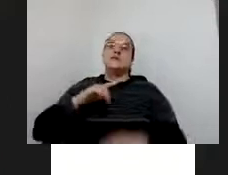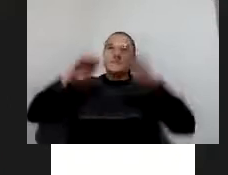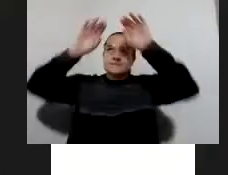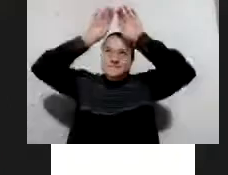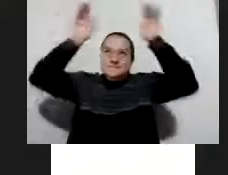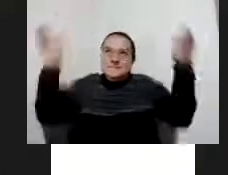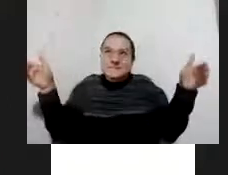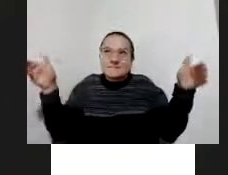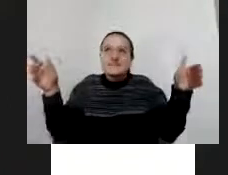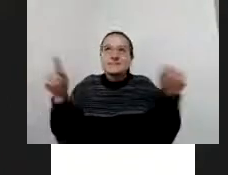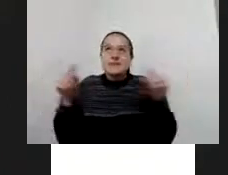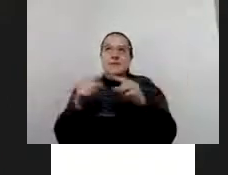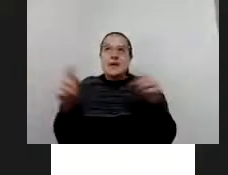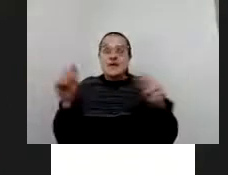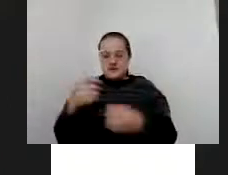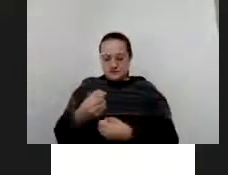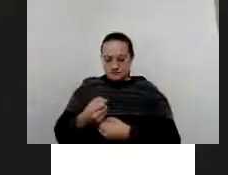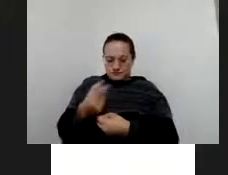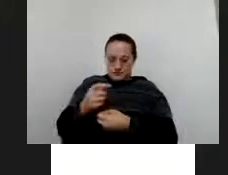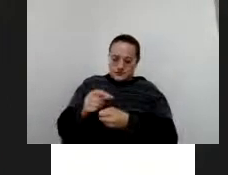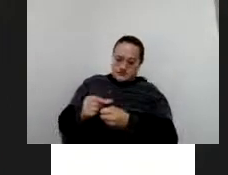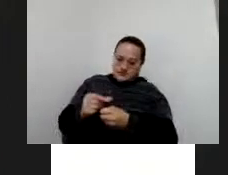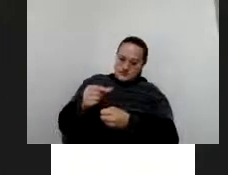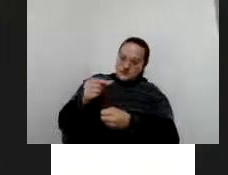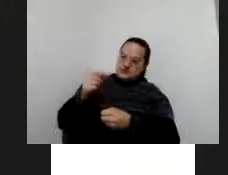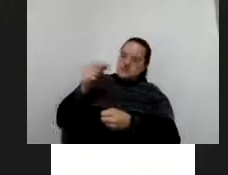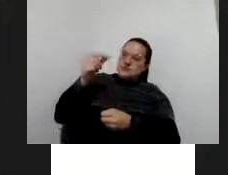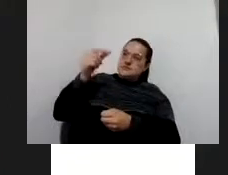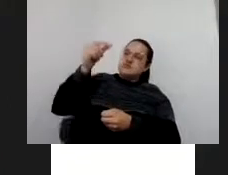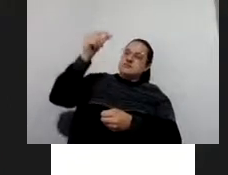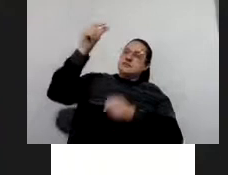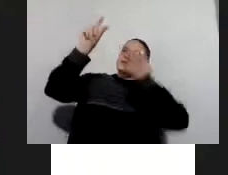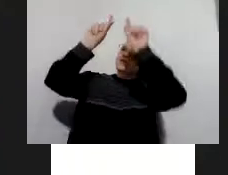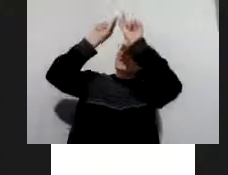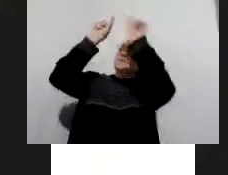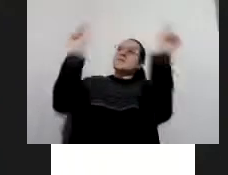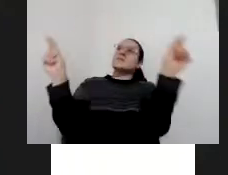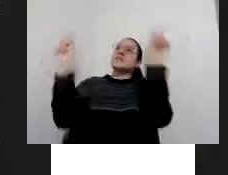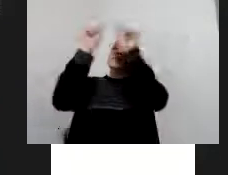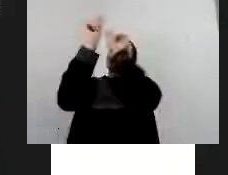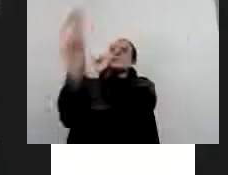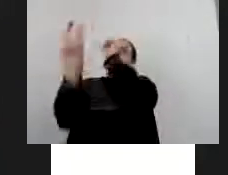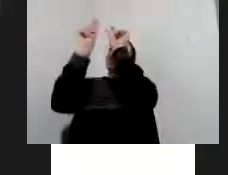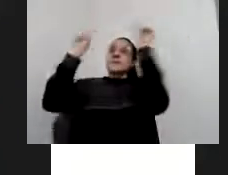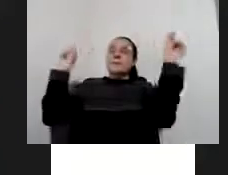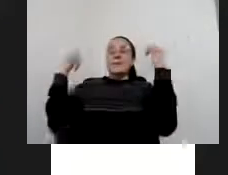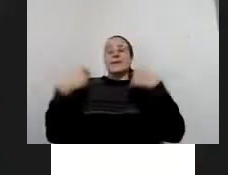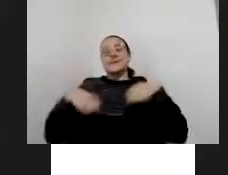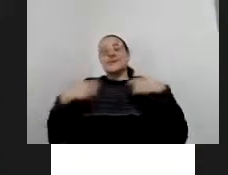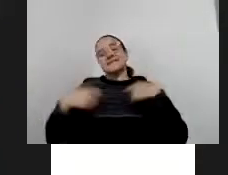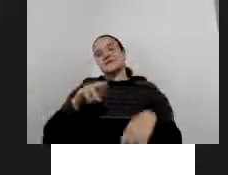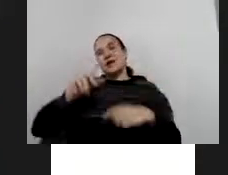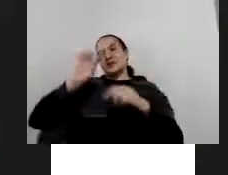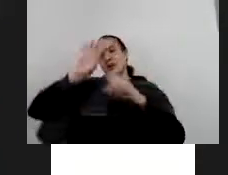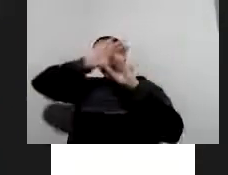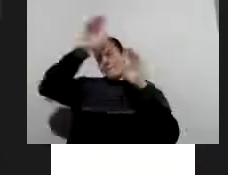tiver alerta, se não tiver a ponto de você disparar para abrir o guarda-chuva, para fechar o guarda-chuva, ele não tem utilidade. E nós precisamos pensar